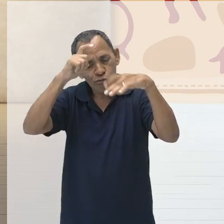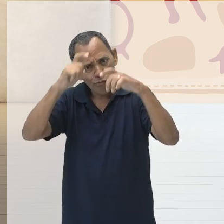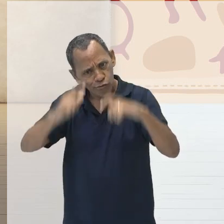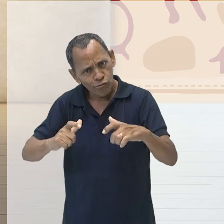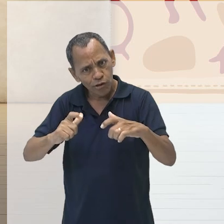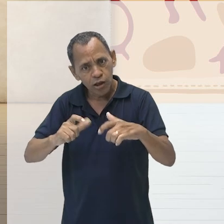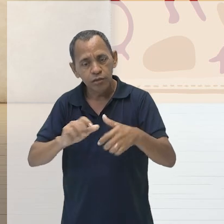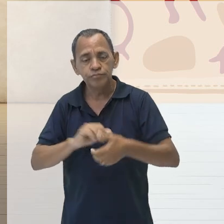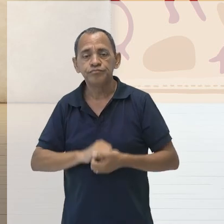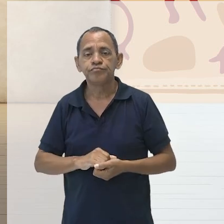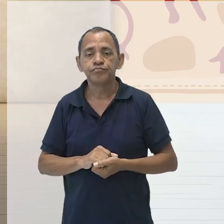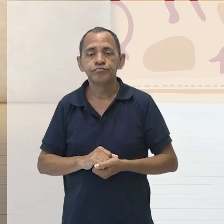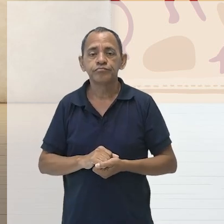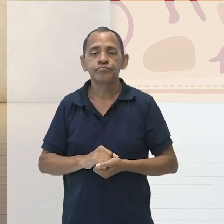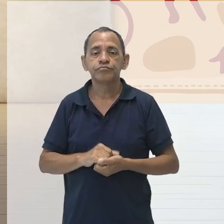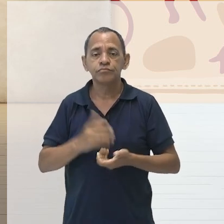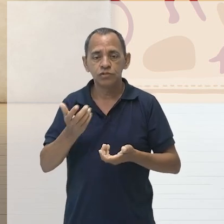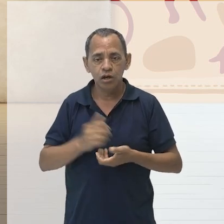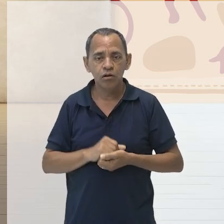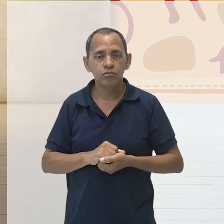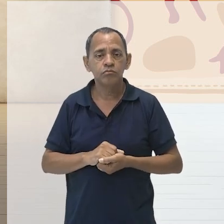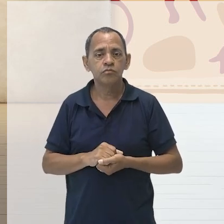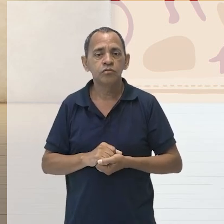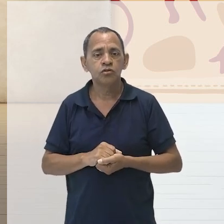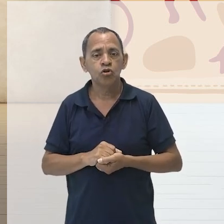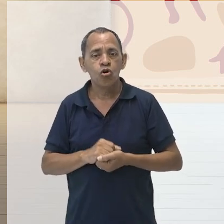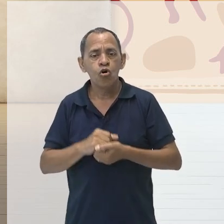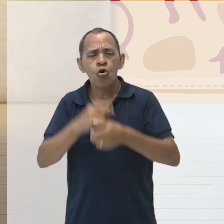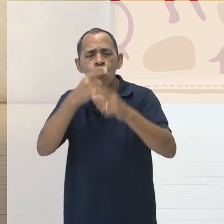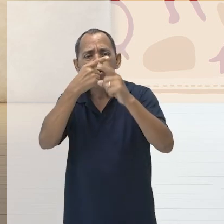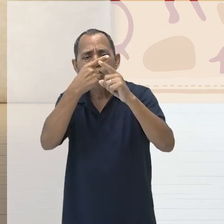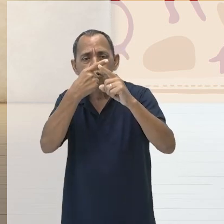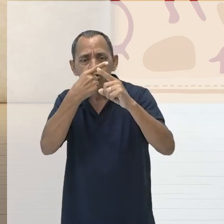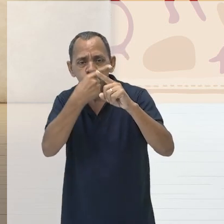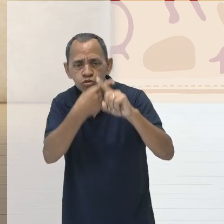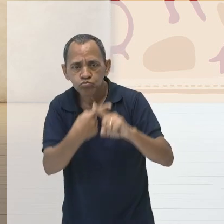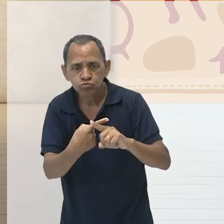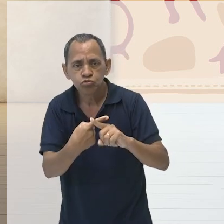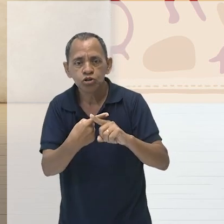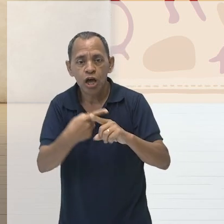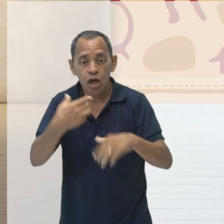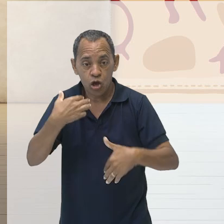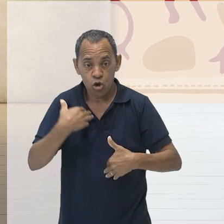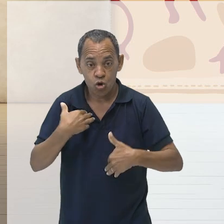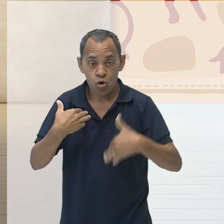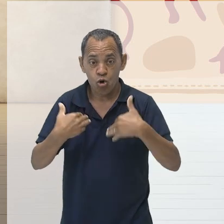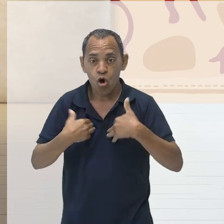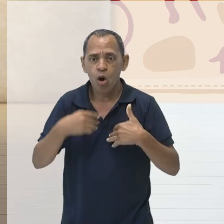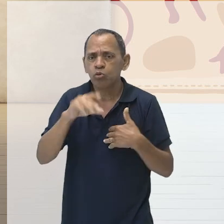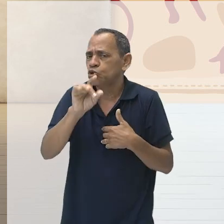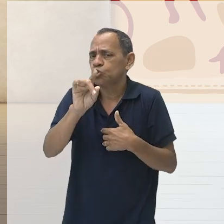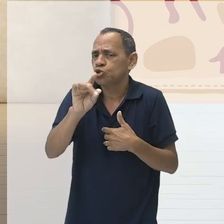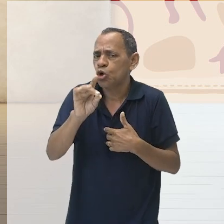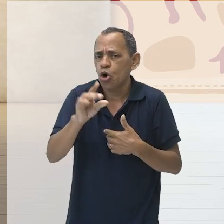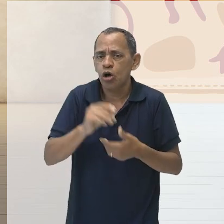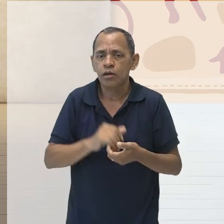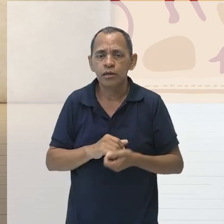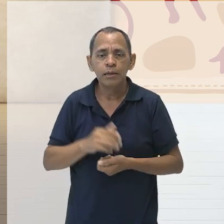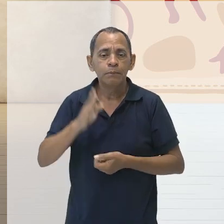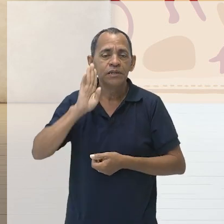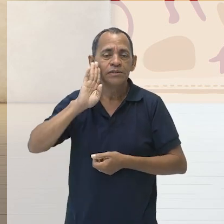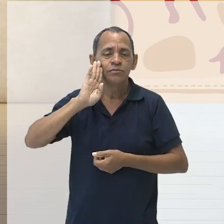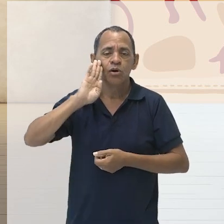da forma mais primitiva, que era o combate corpo a corpo, né, que era essencial aí para que